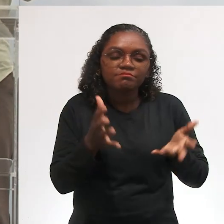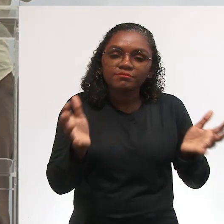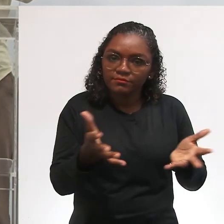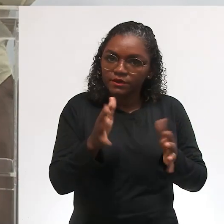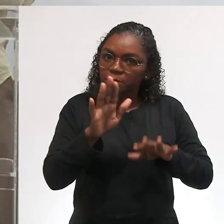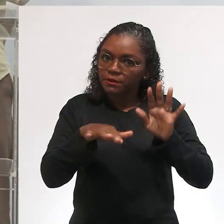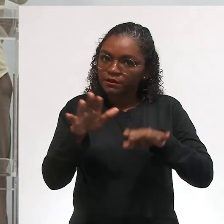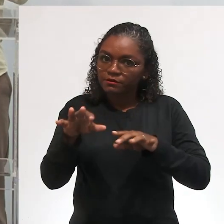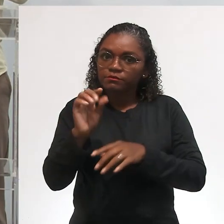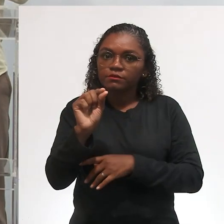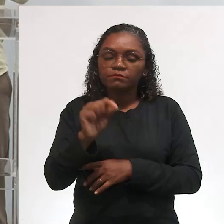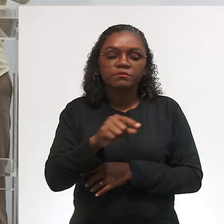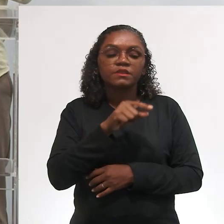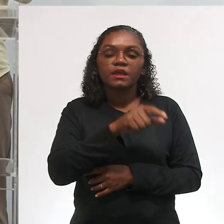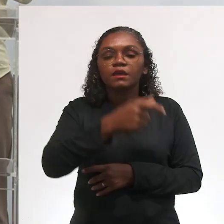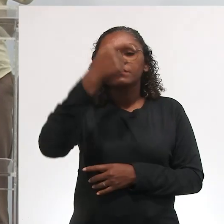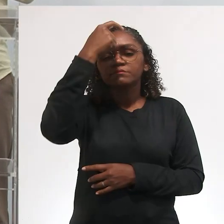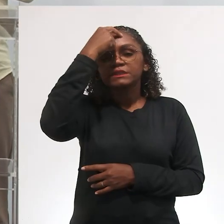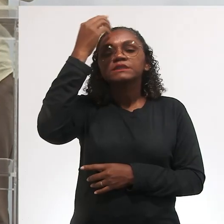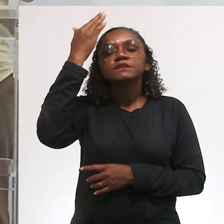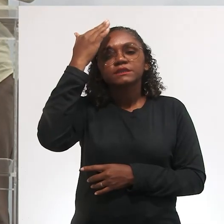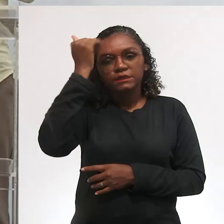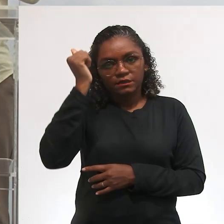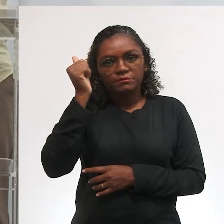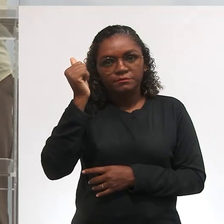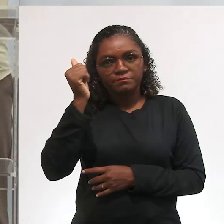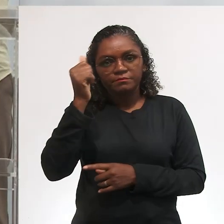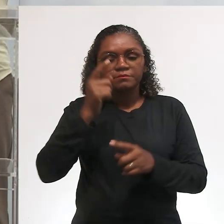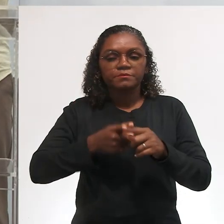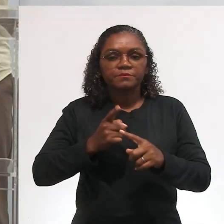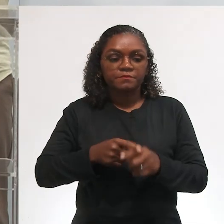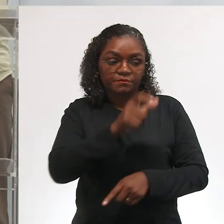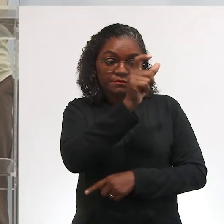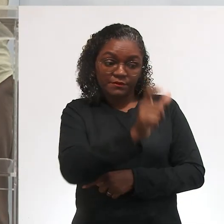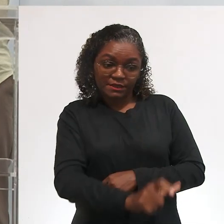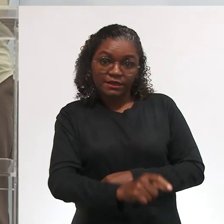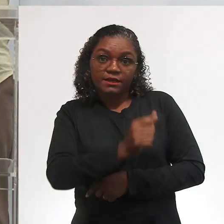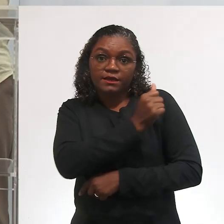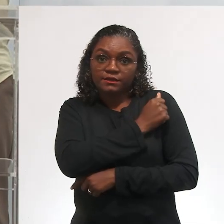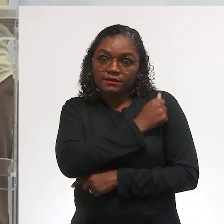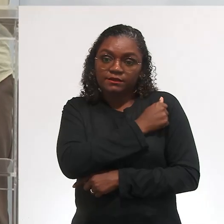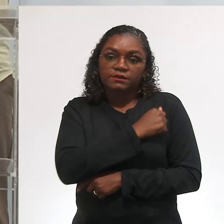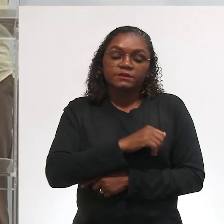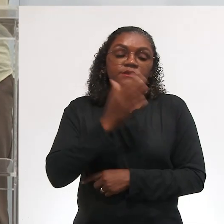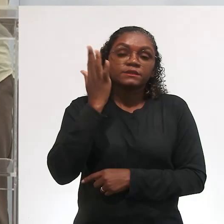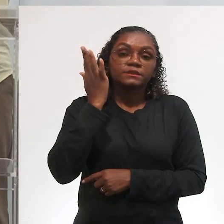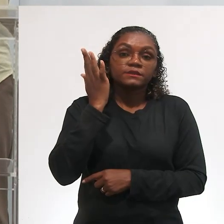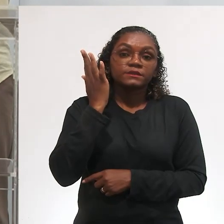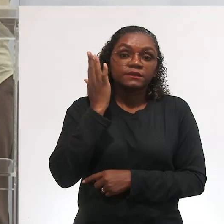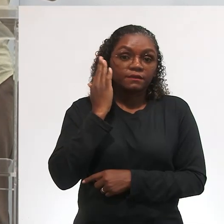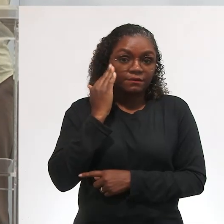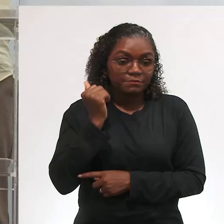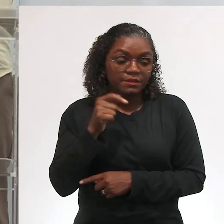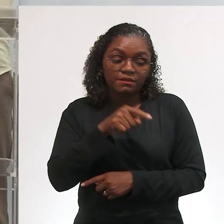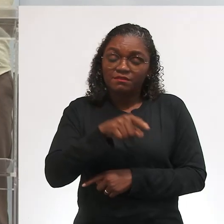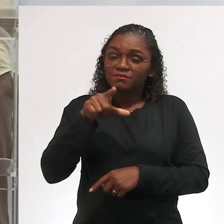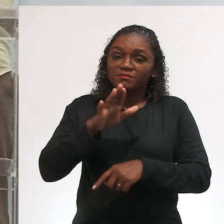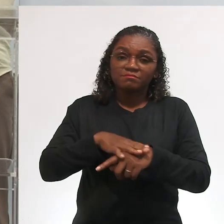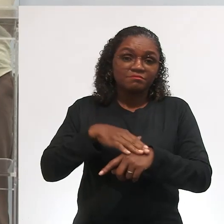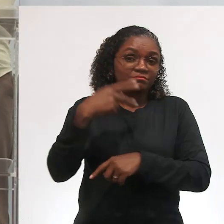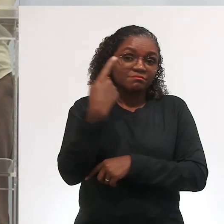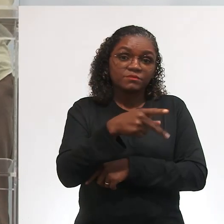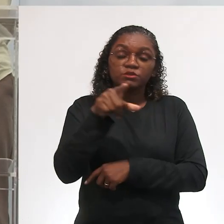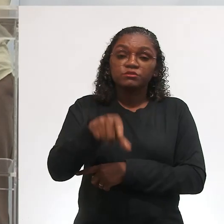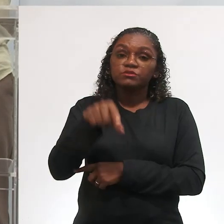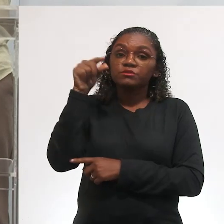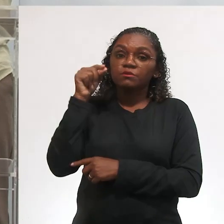maneira consciente. O indivíduo, o aluno, ele tomou a opção